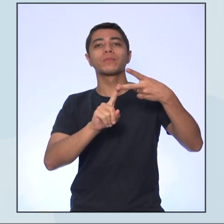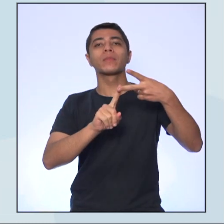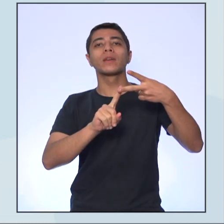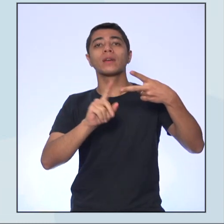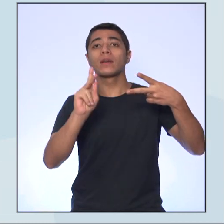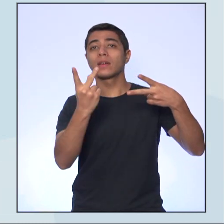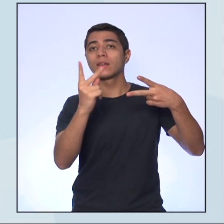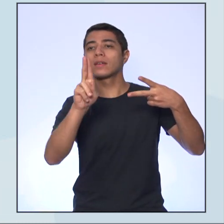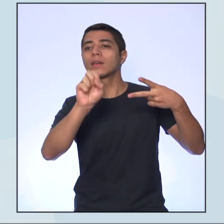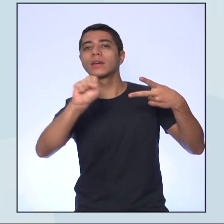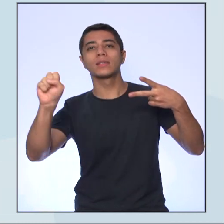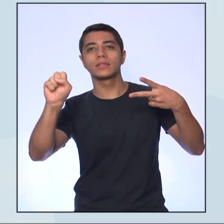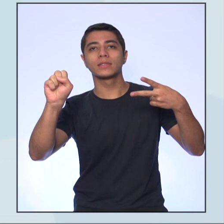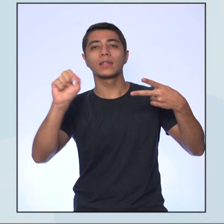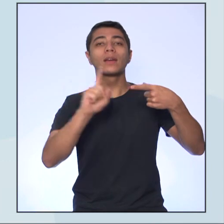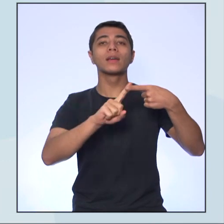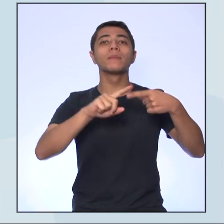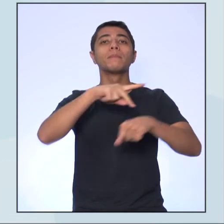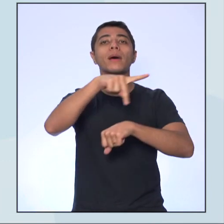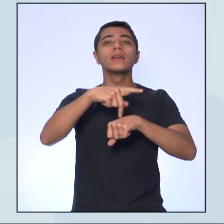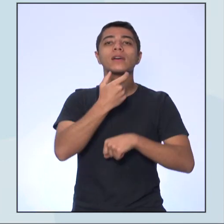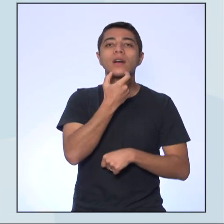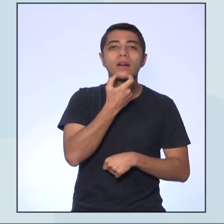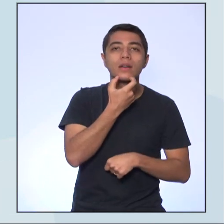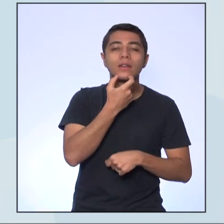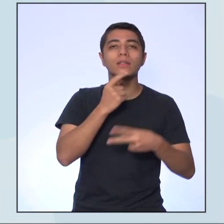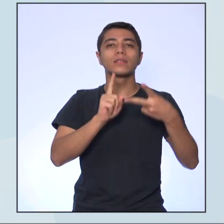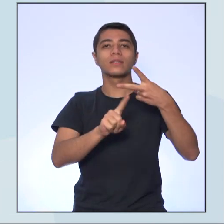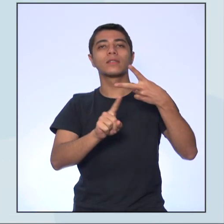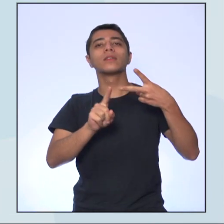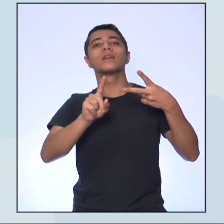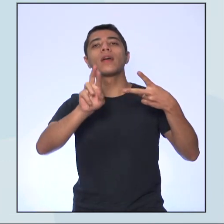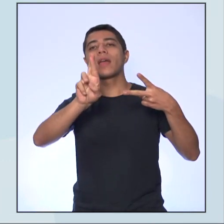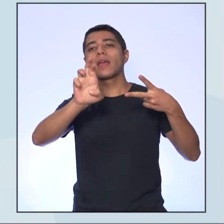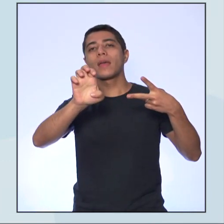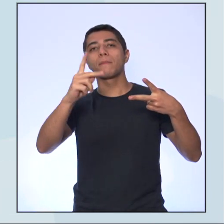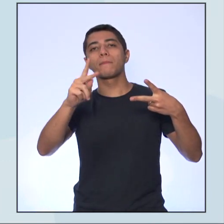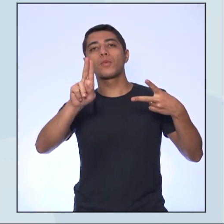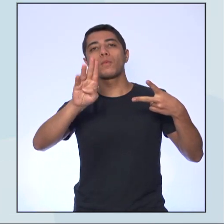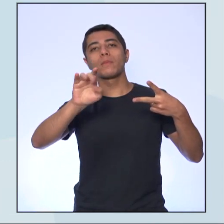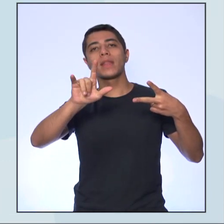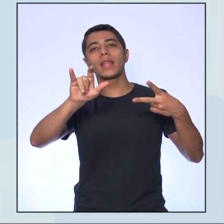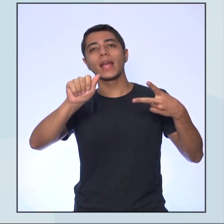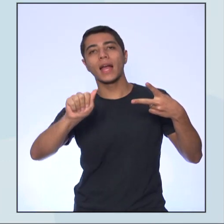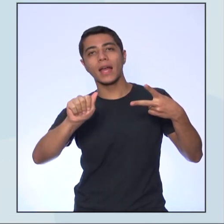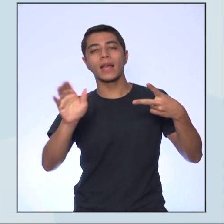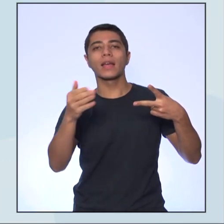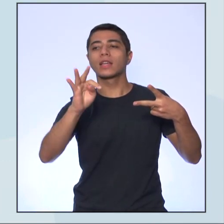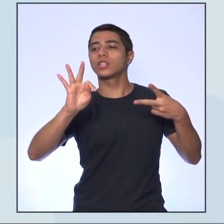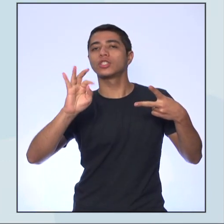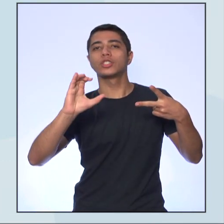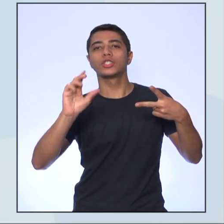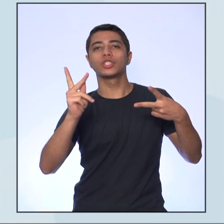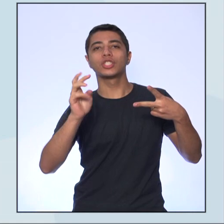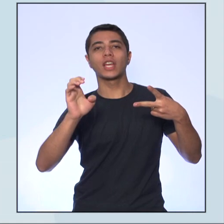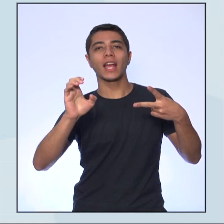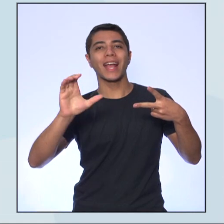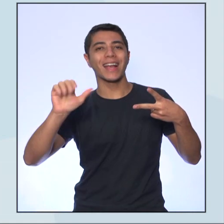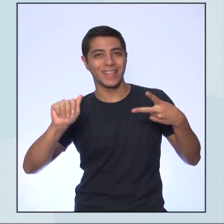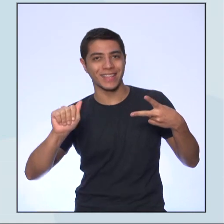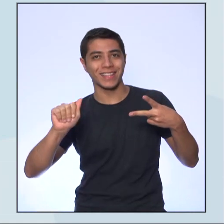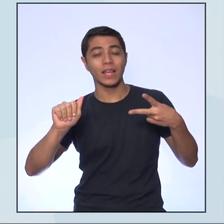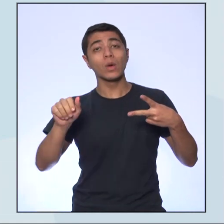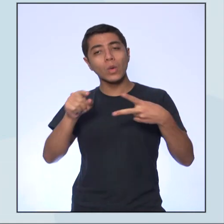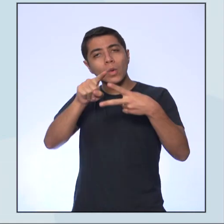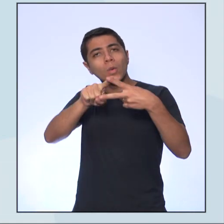dois resolveram traduzir a Bíblia para as línguas locais, porque não, gente, a Bíblia não estava em língua local naquele momento,